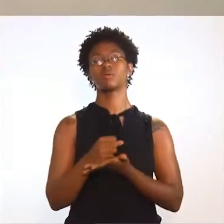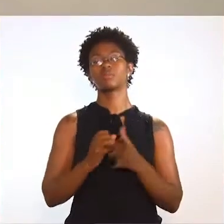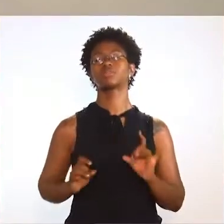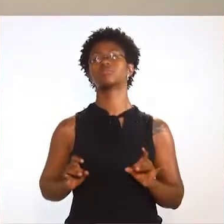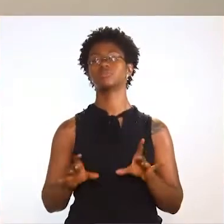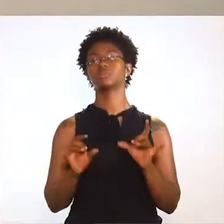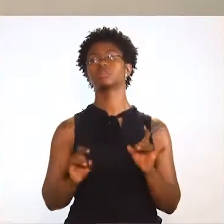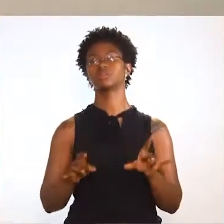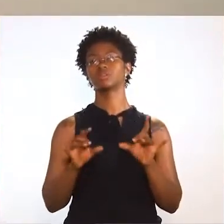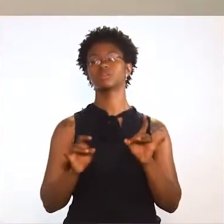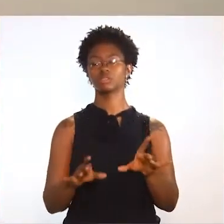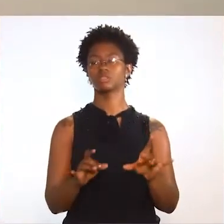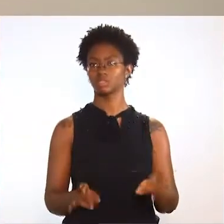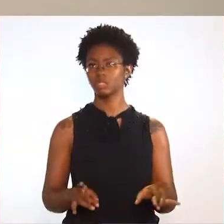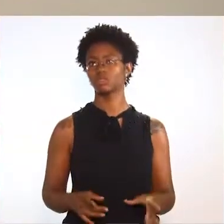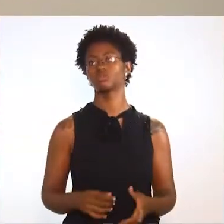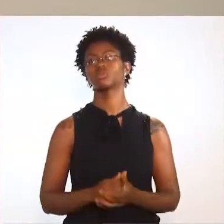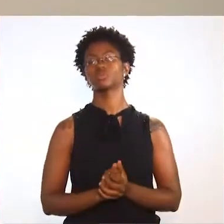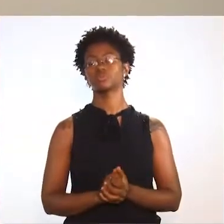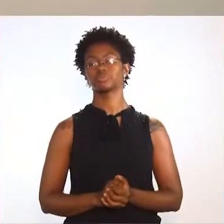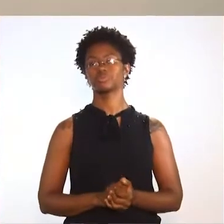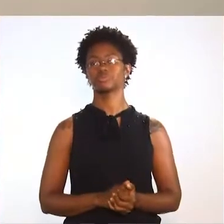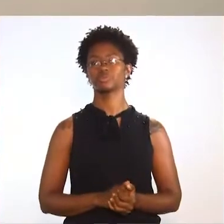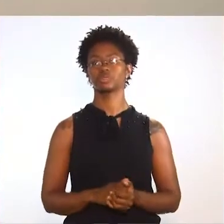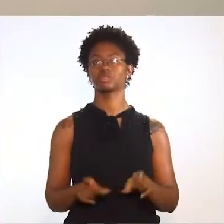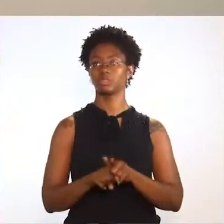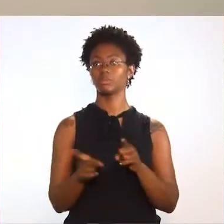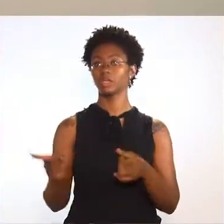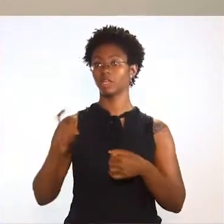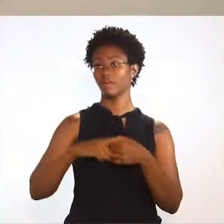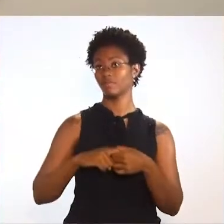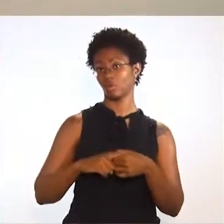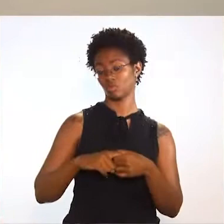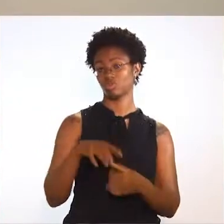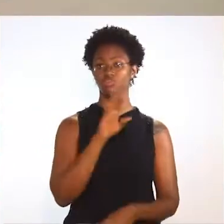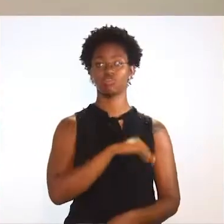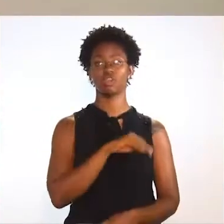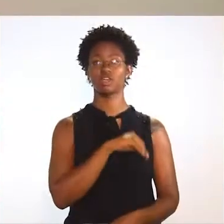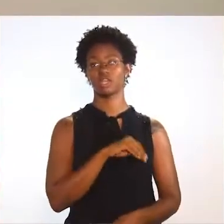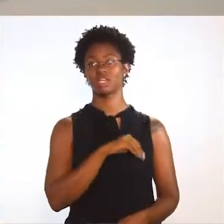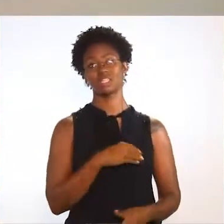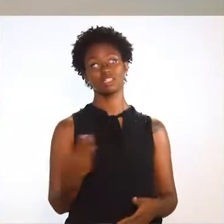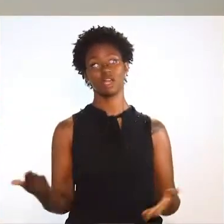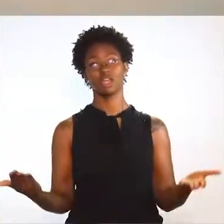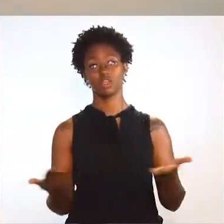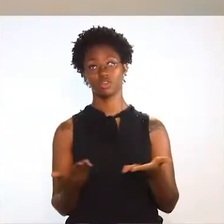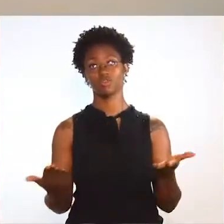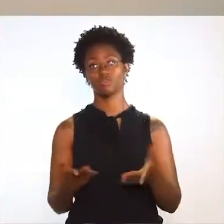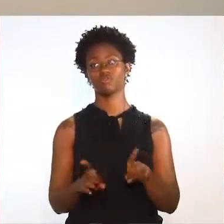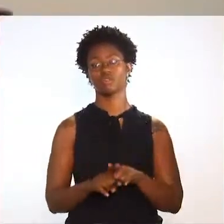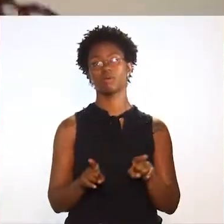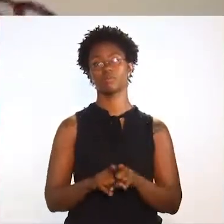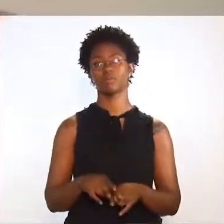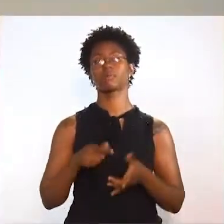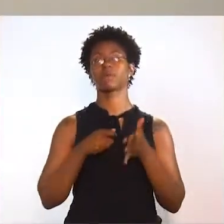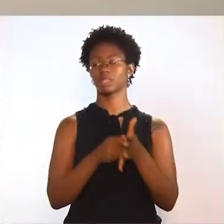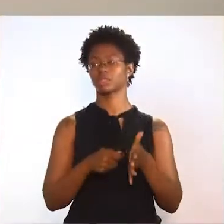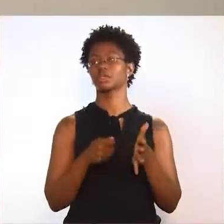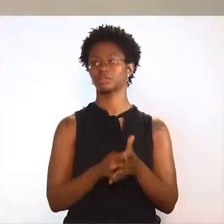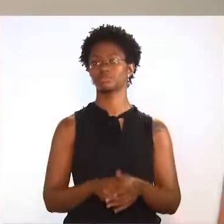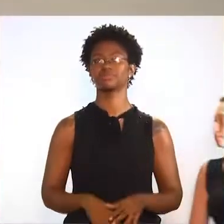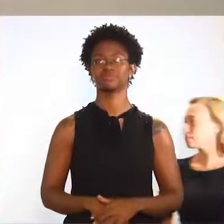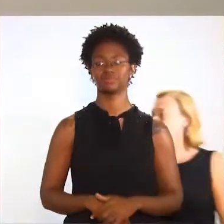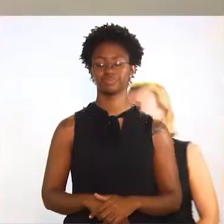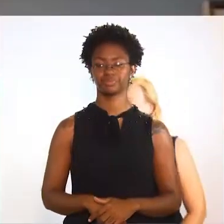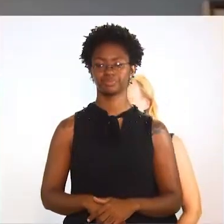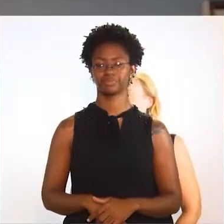mercado sustentável, consciente, que estava possibilitando esse resgate de renda. E é isso que a gente vem até agora batalhando.